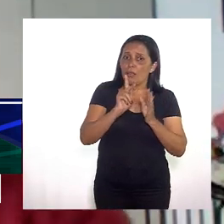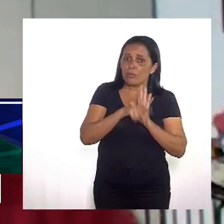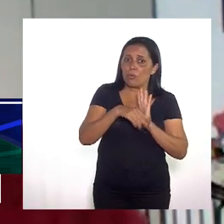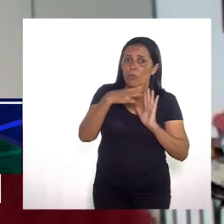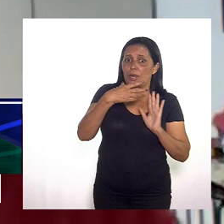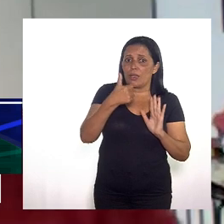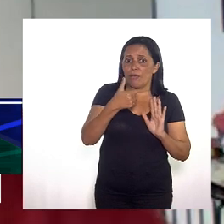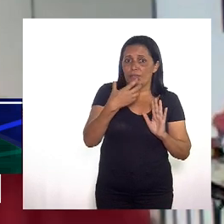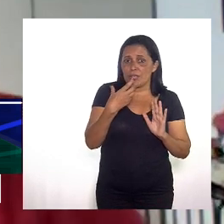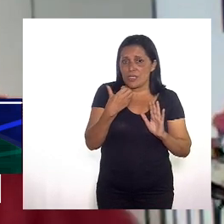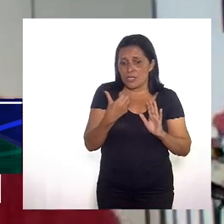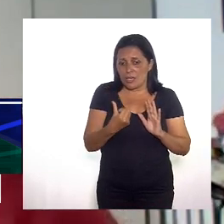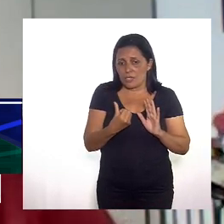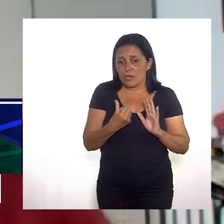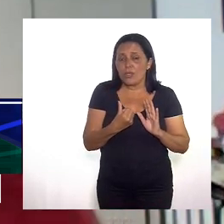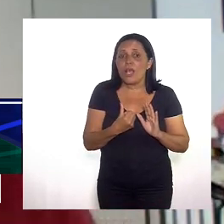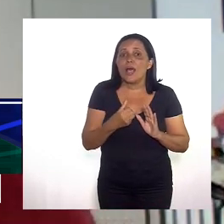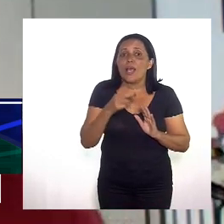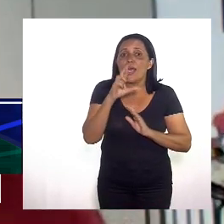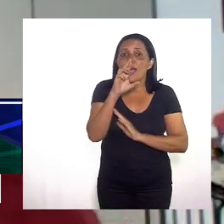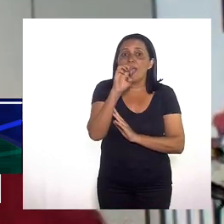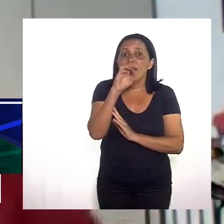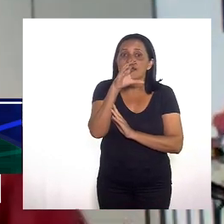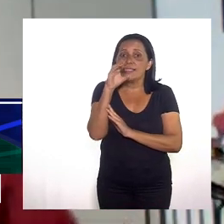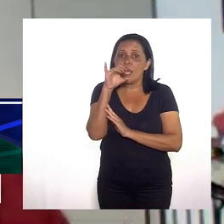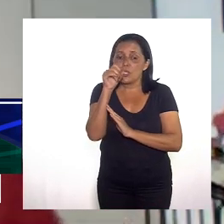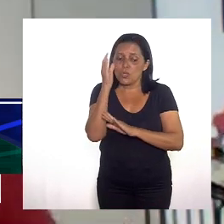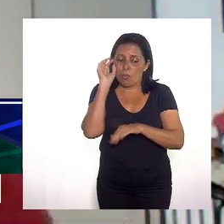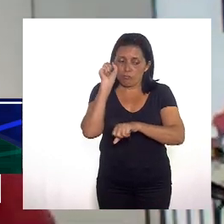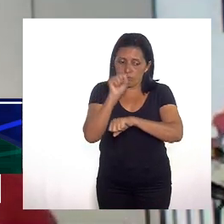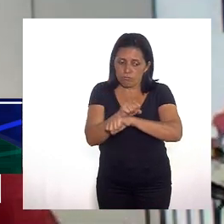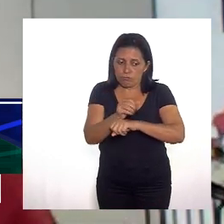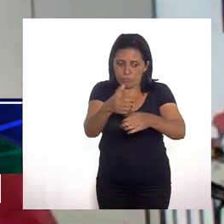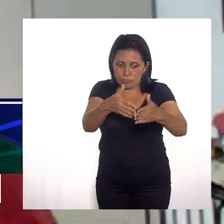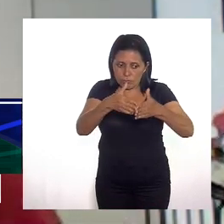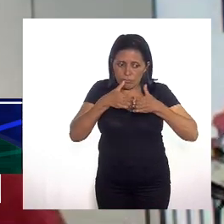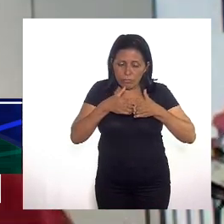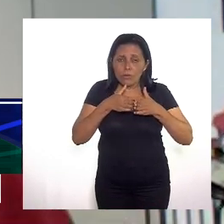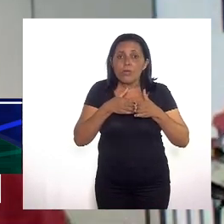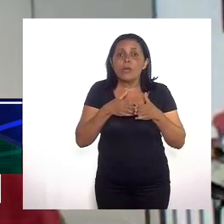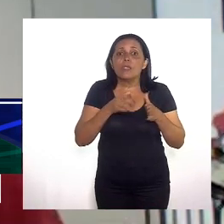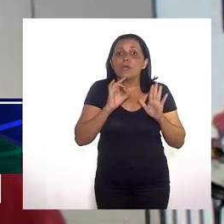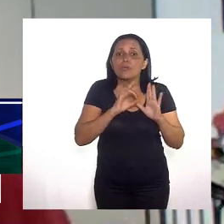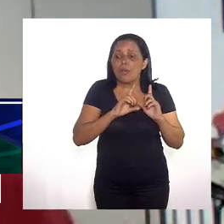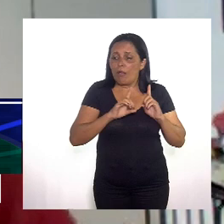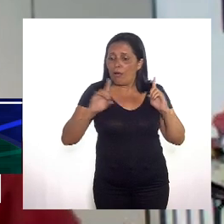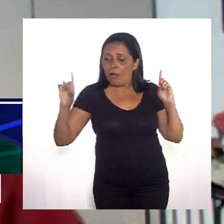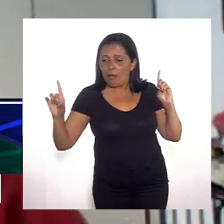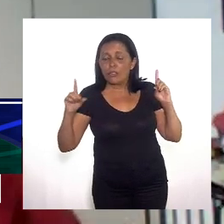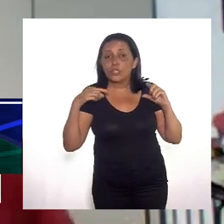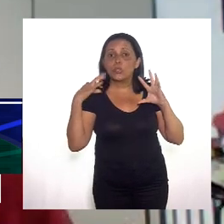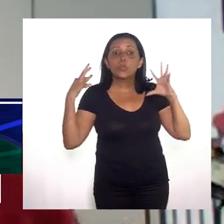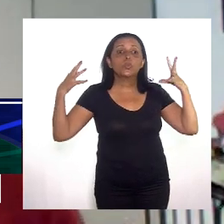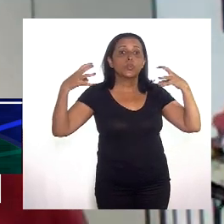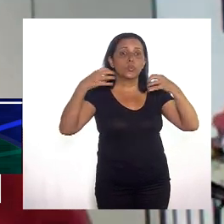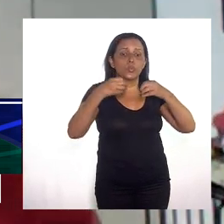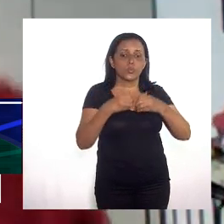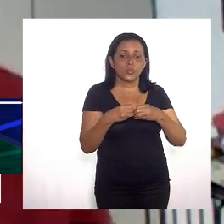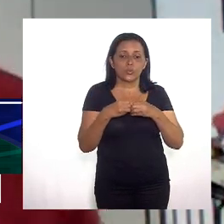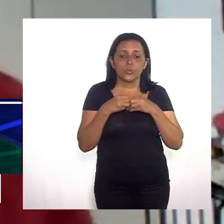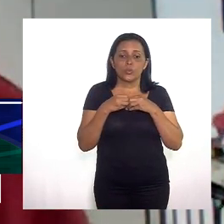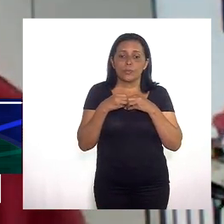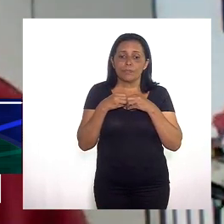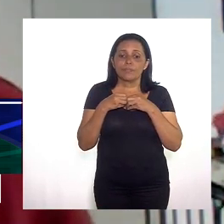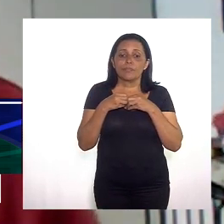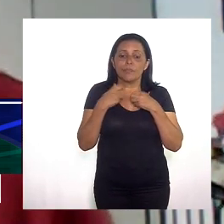por essa casa, e garantindo o retorno seguro. É claro que não adianta o município isoladamente antecipar o recesso. E aí eu concluo falando disso. Porque